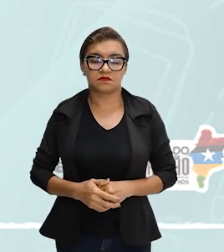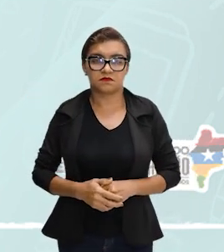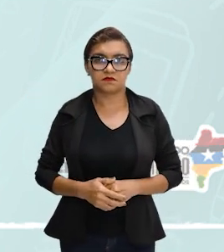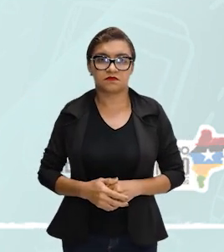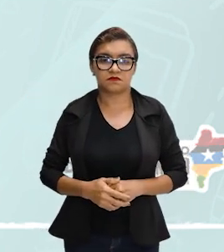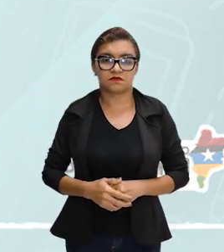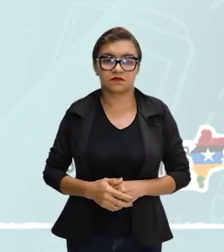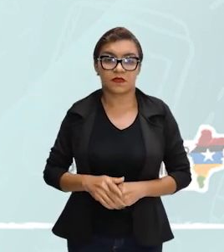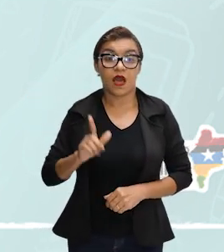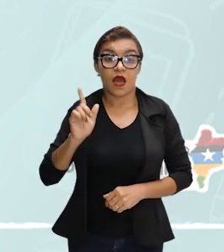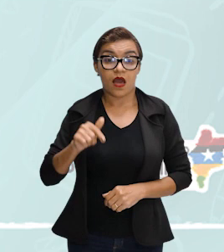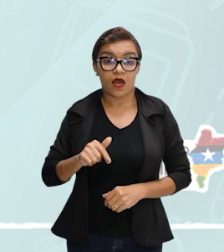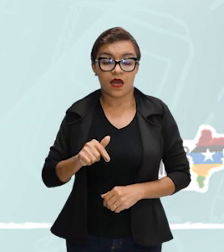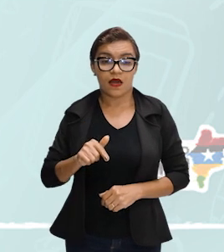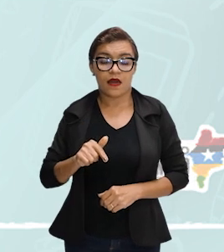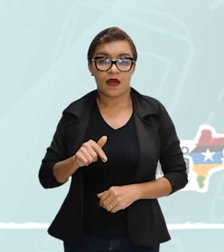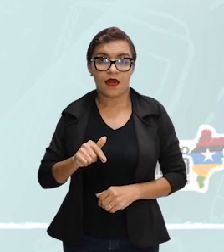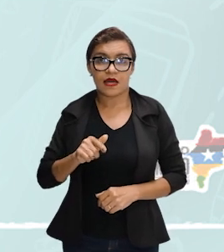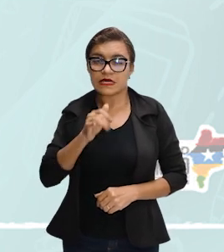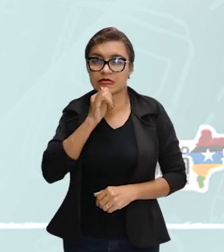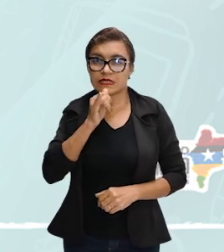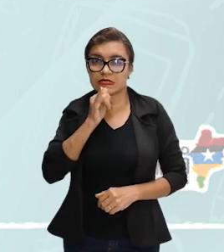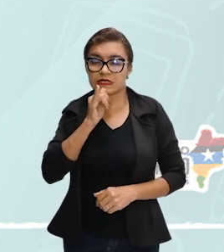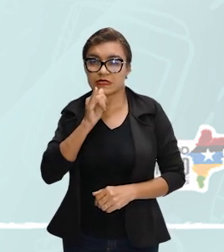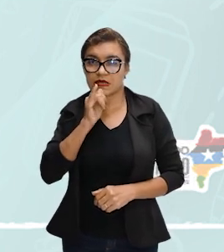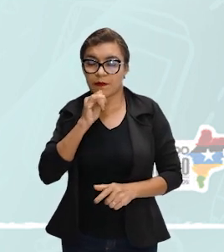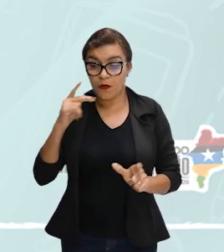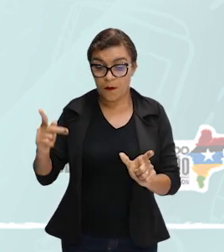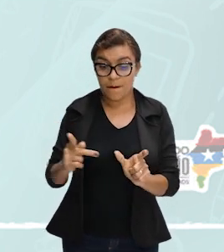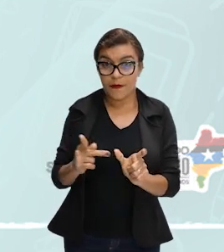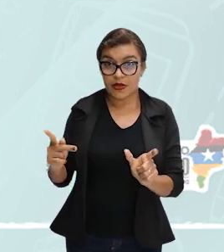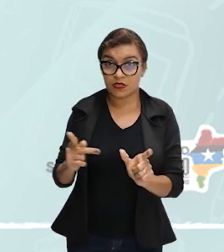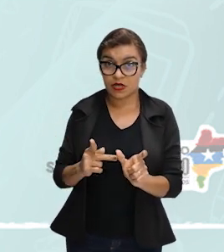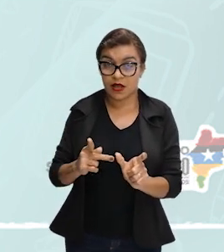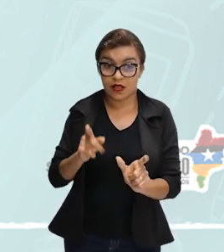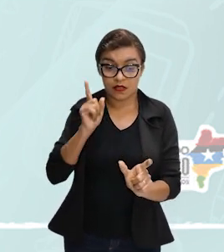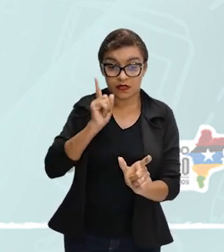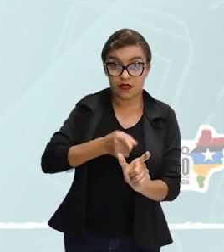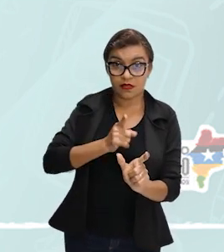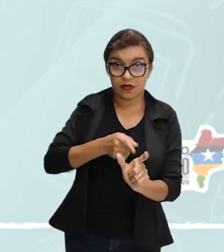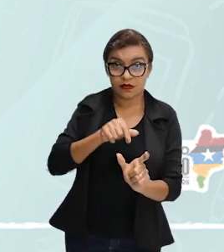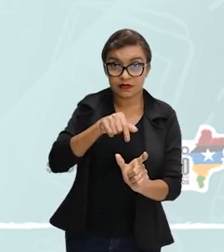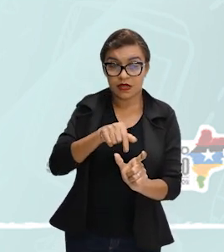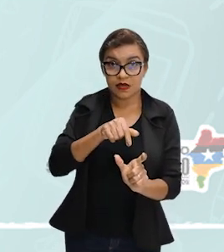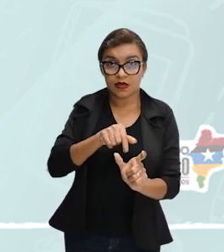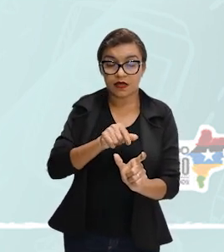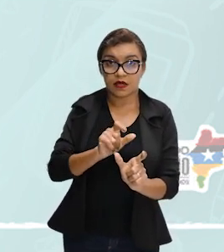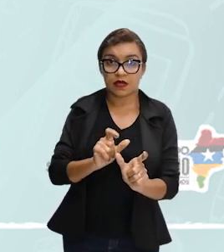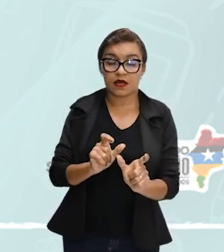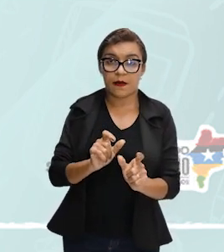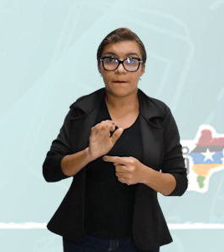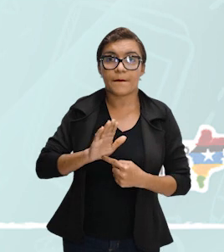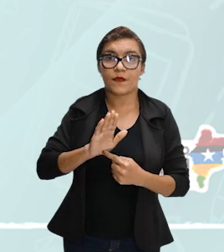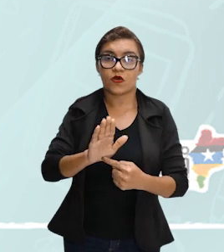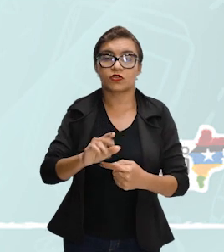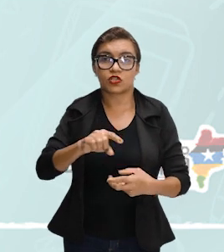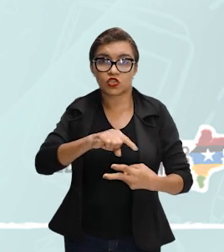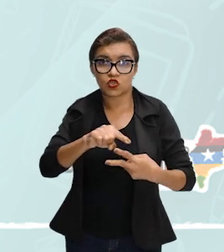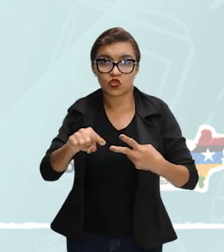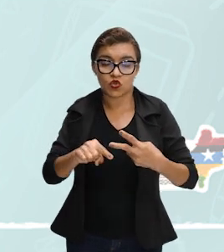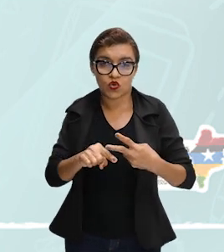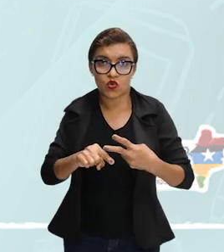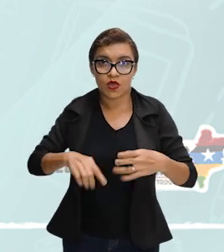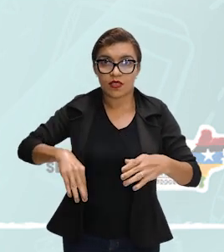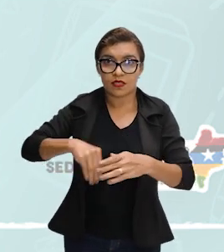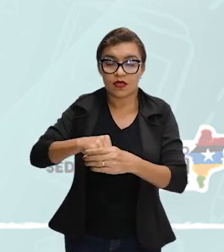el núcleo del predicado. Quando em uma oração aparecem dois ou mais